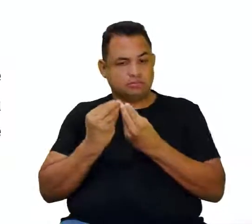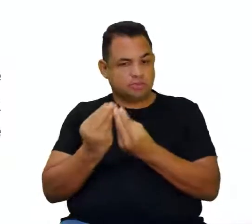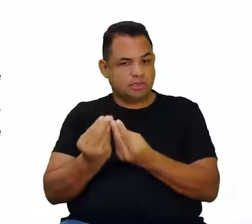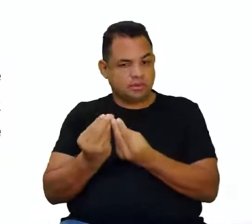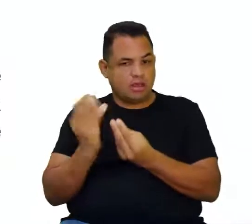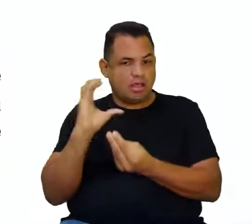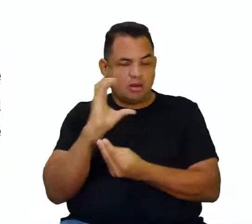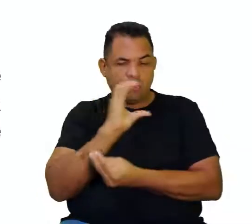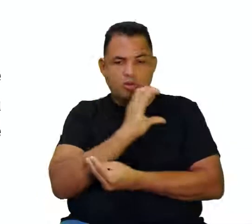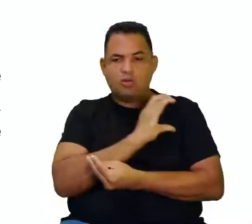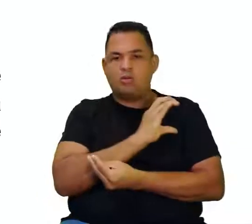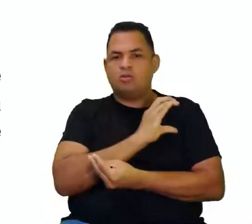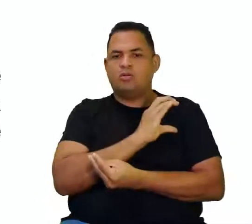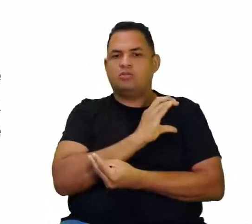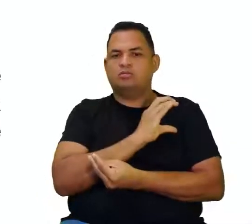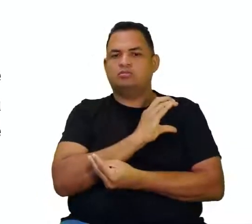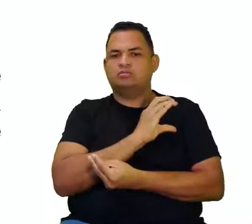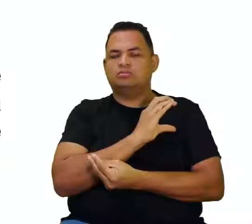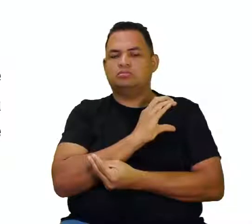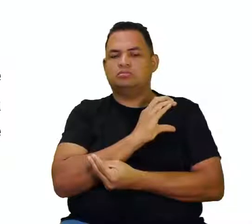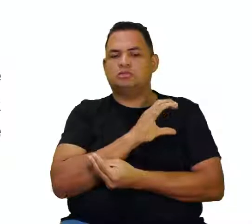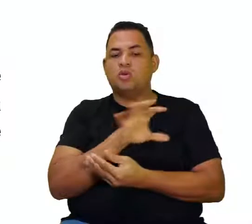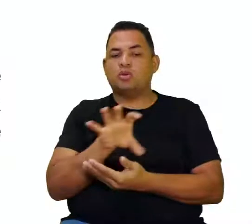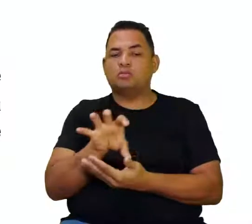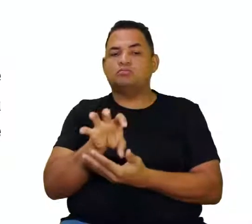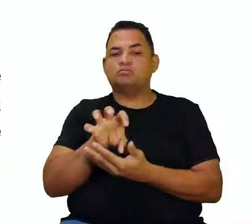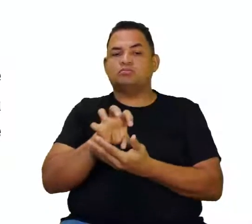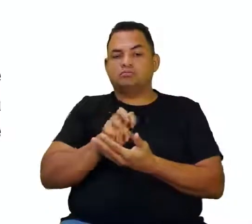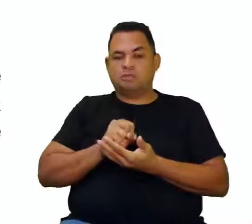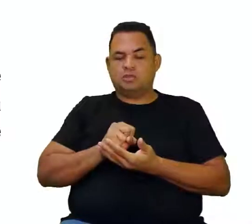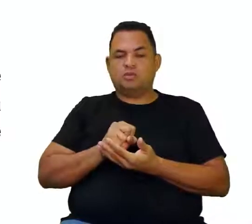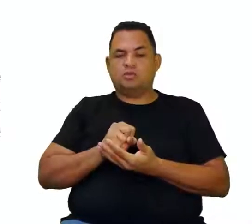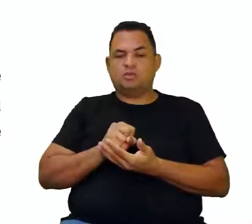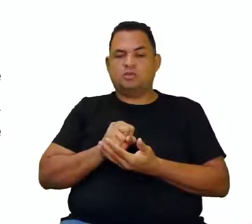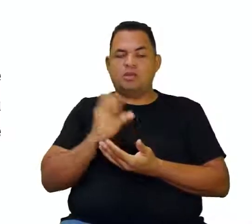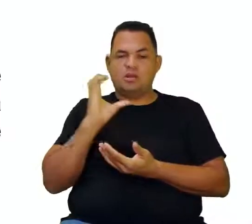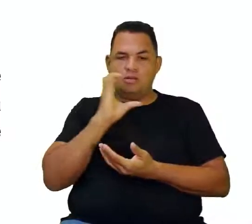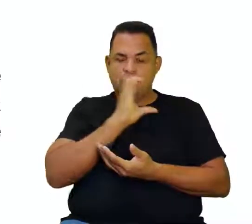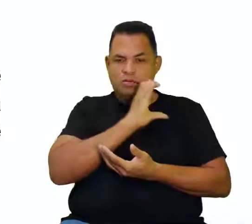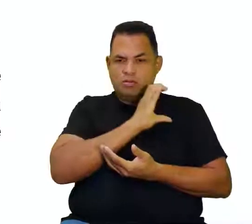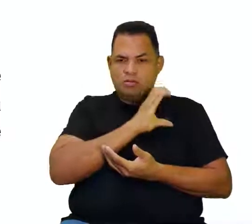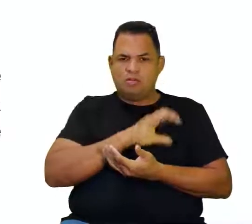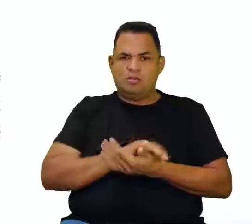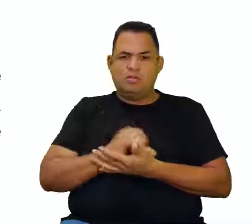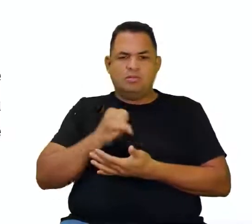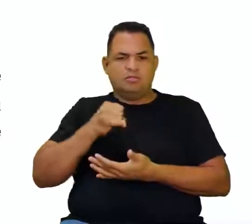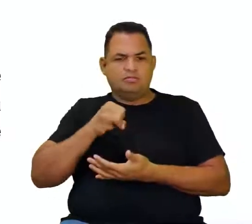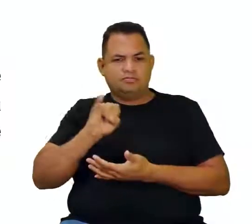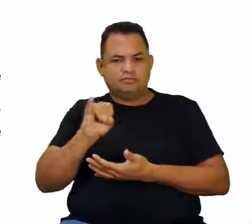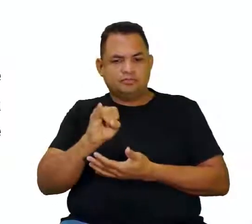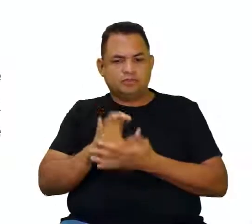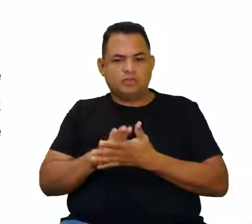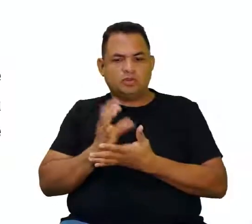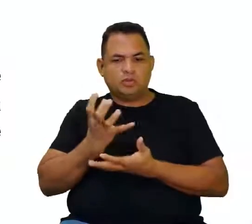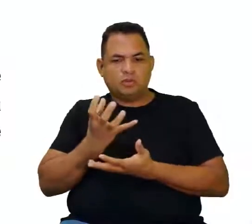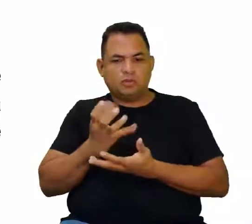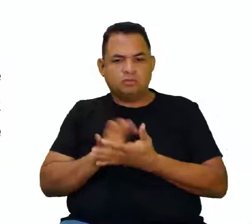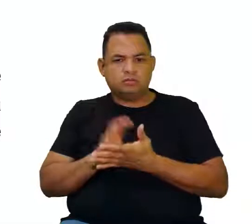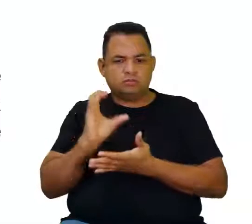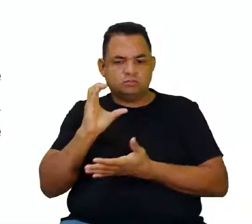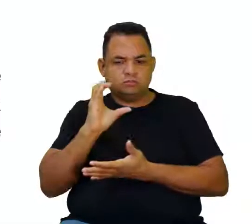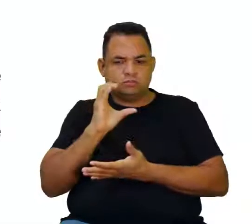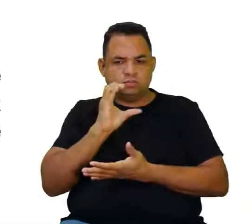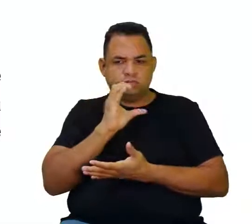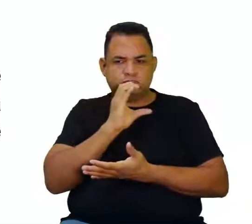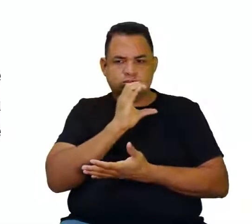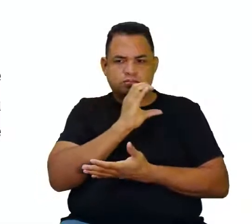calor? Ela está absorvendo o calor ou ela está liberando? Se eu estou aquecendo